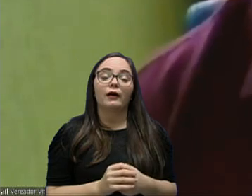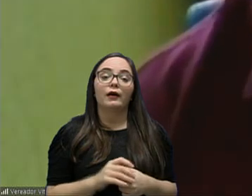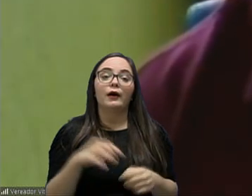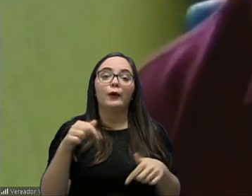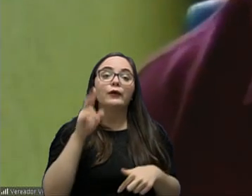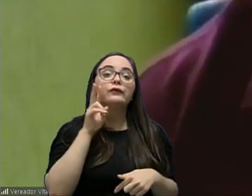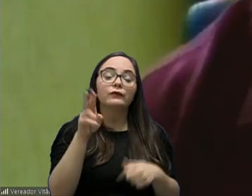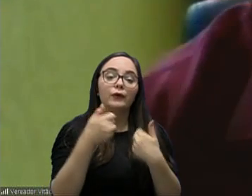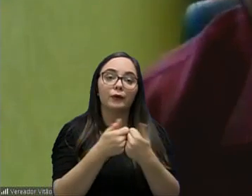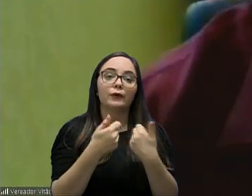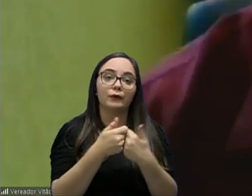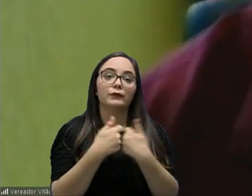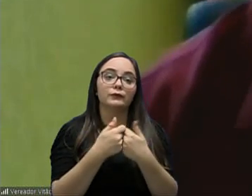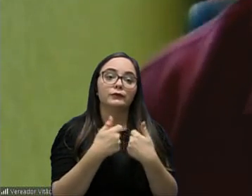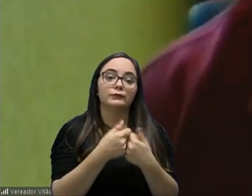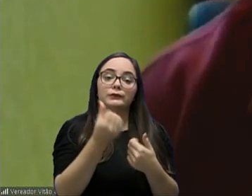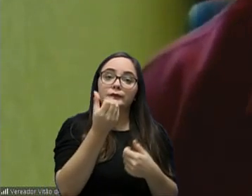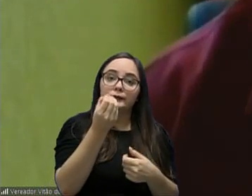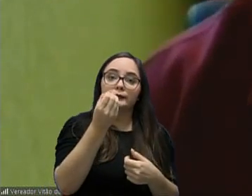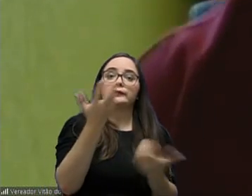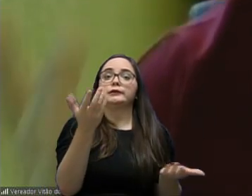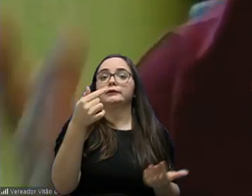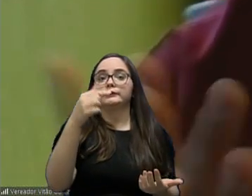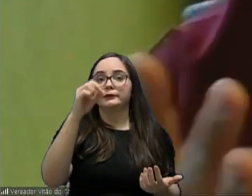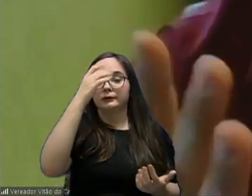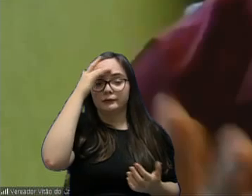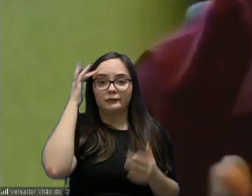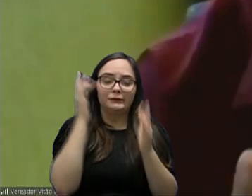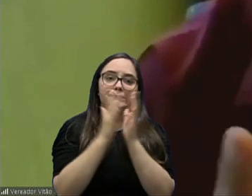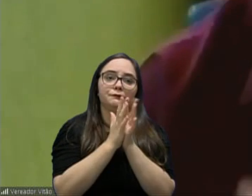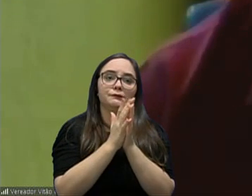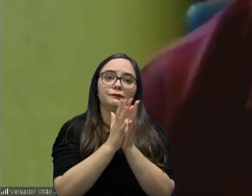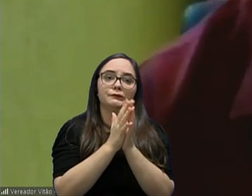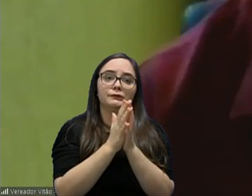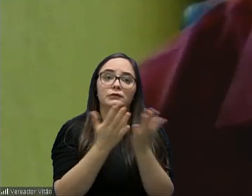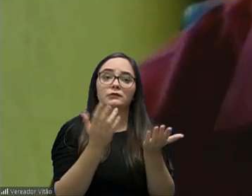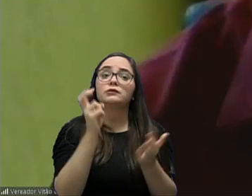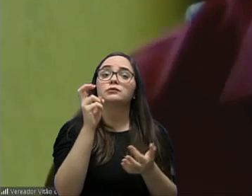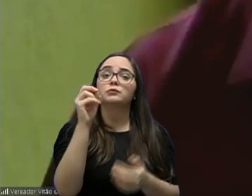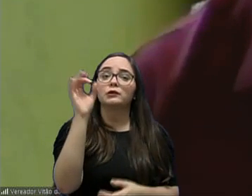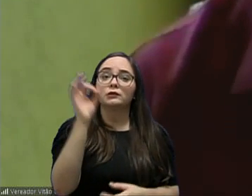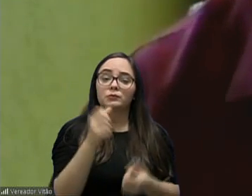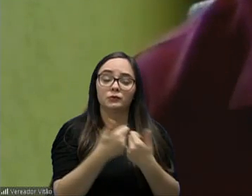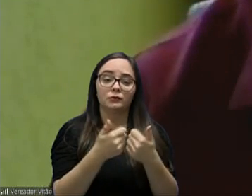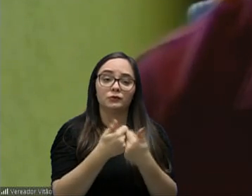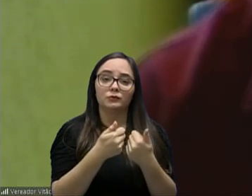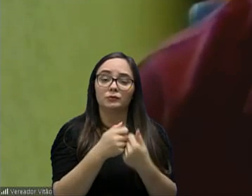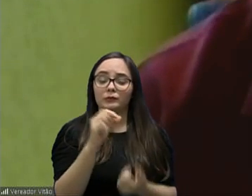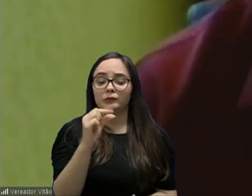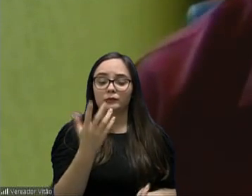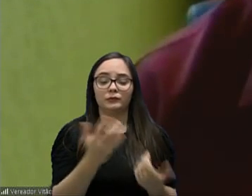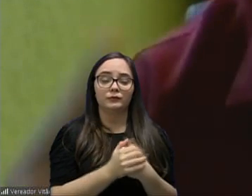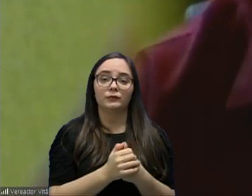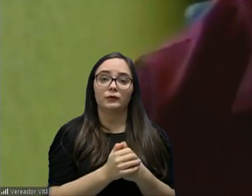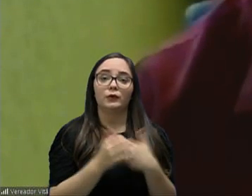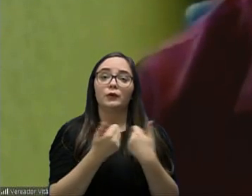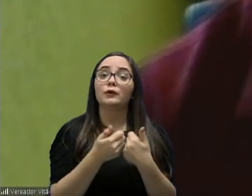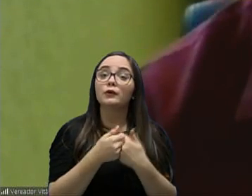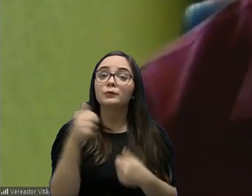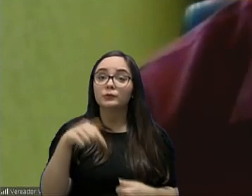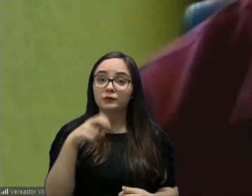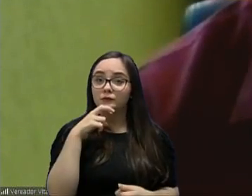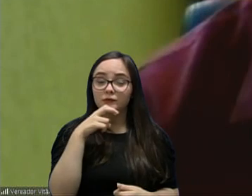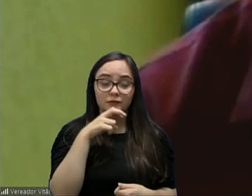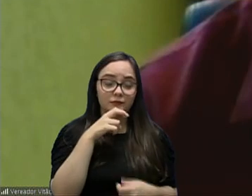um ônibus saindo com 60, 70 pessoas, funcionando só com 50% da frota, um transporte público, nem de Sorocaba